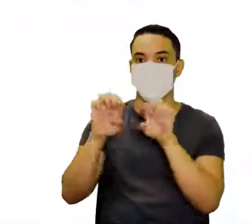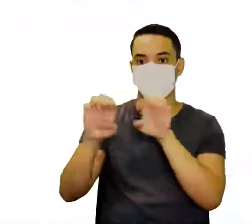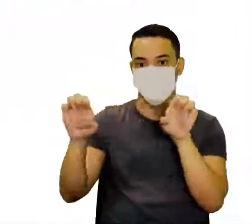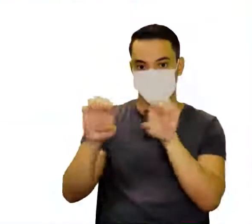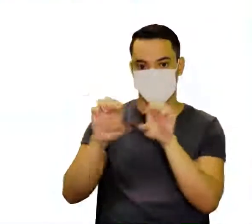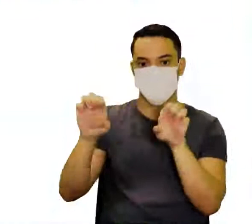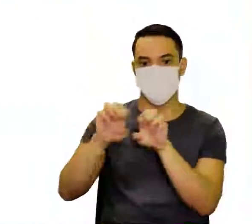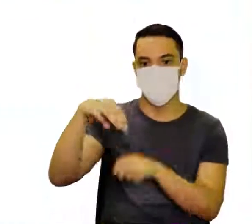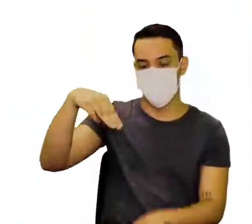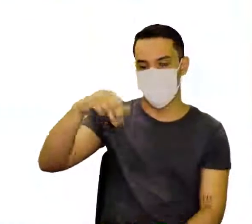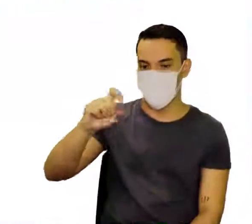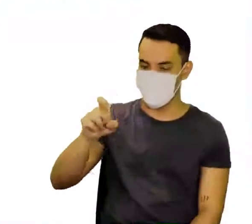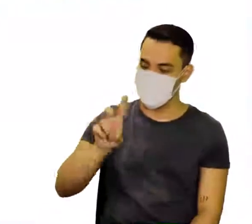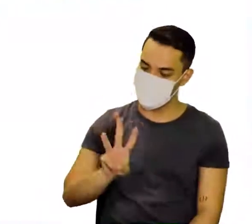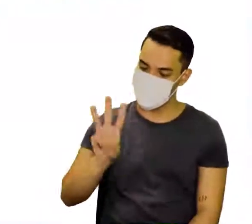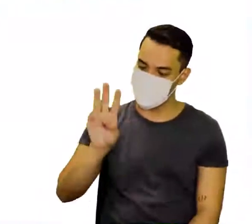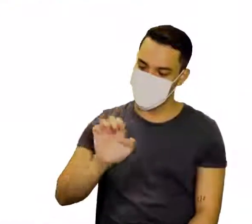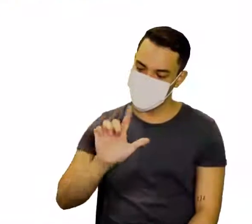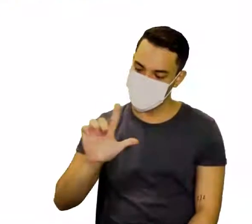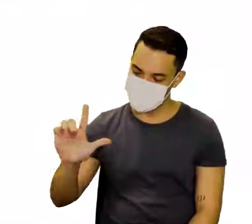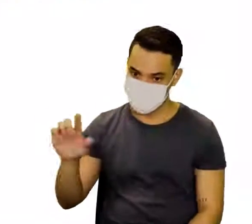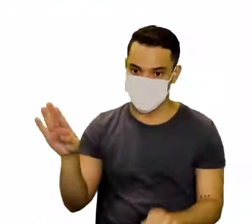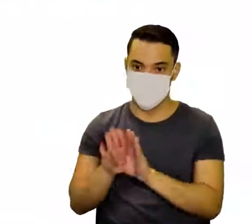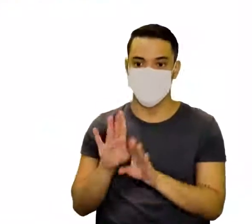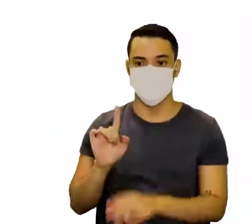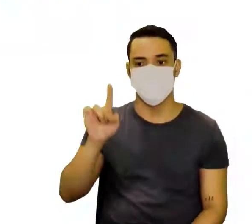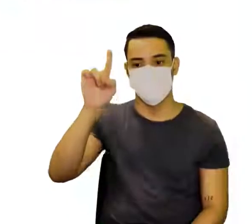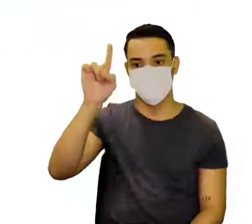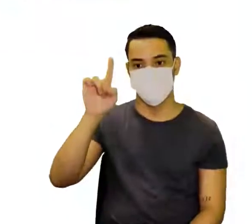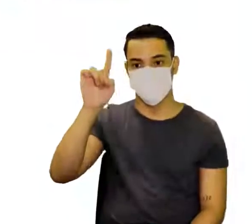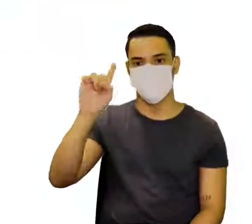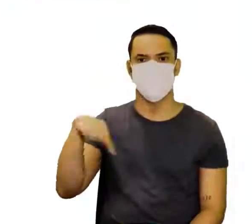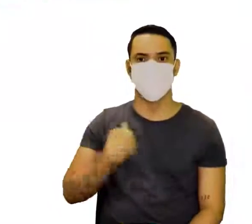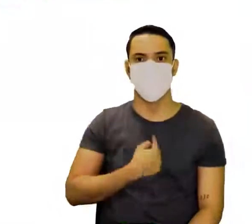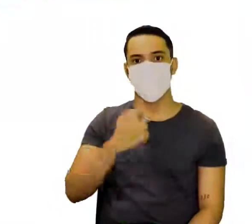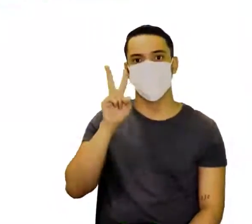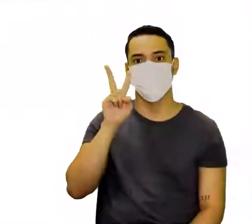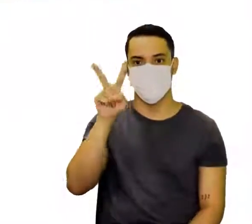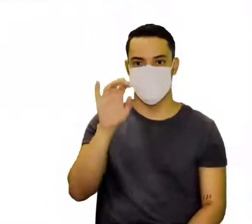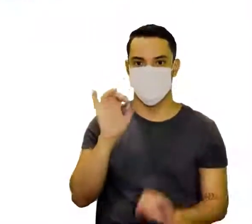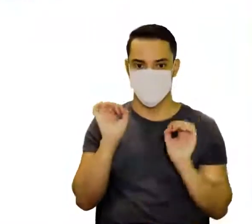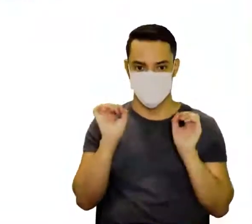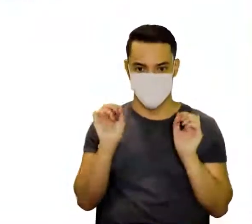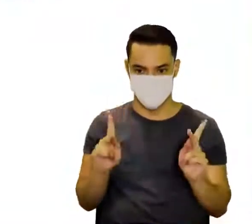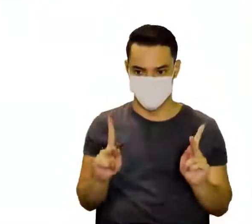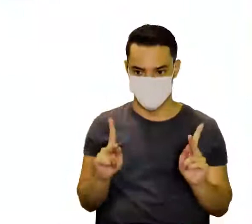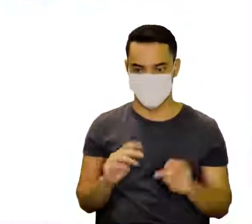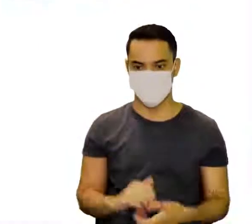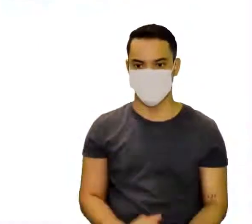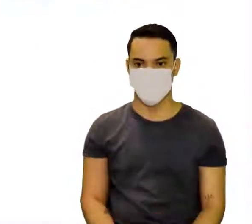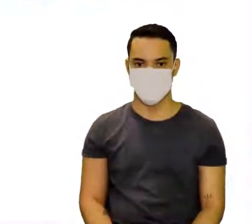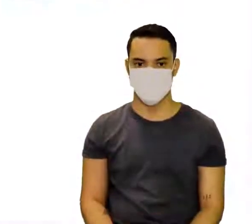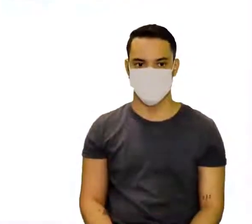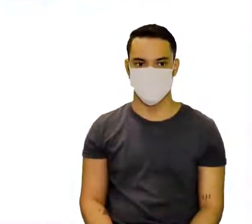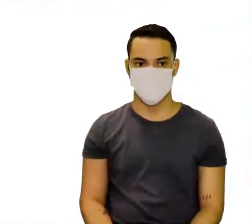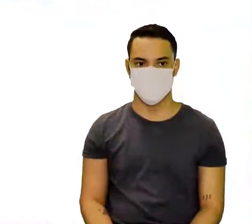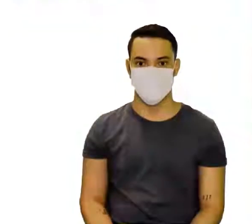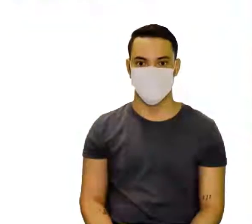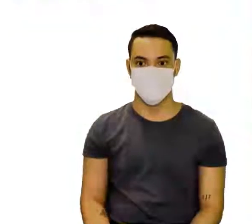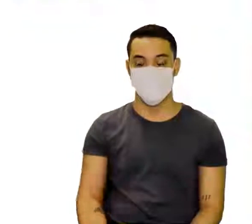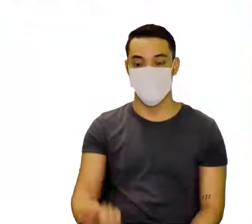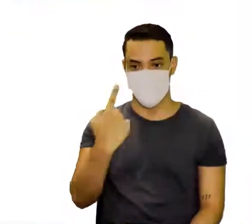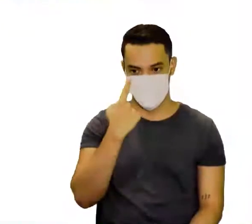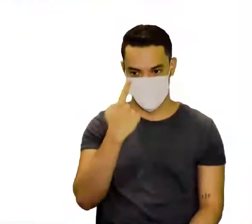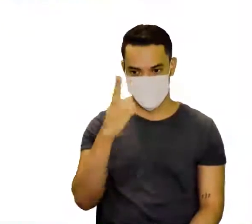Maxwell também, ok? E aqui é só um desenho para a gente fazer uma representação, tá? Olha só,